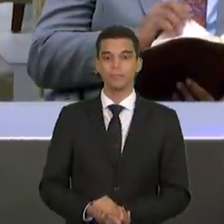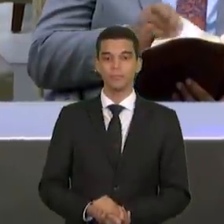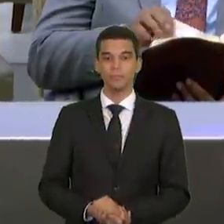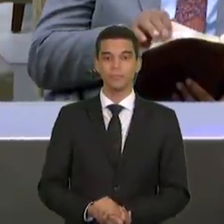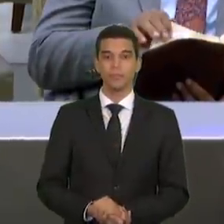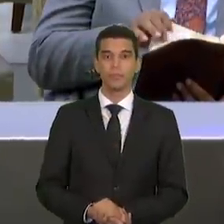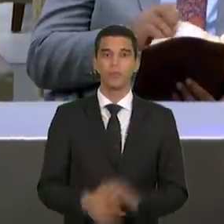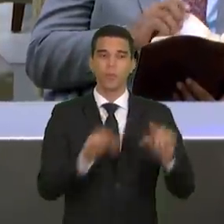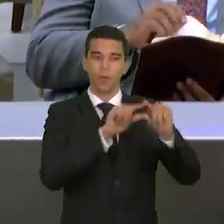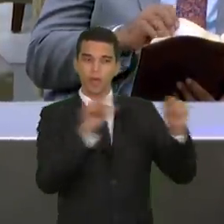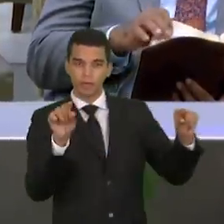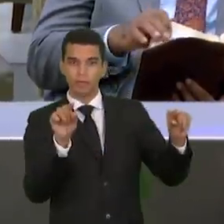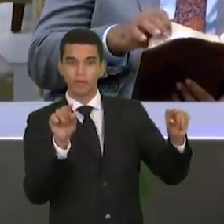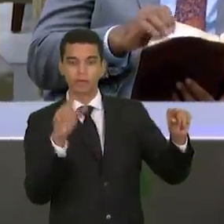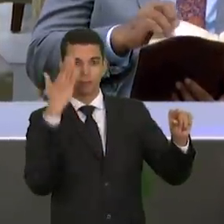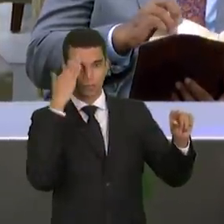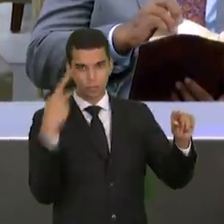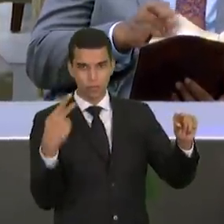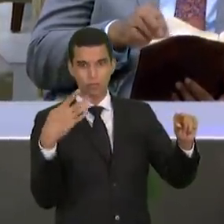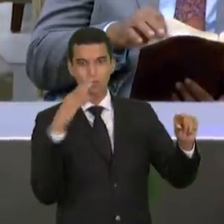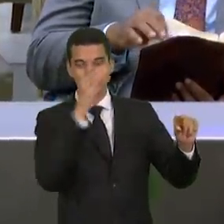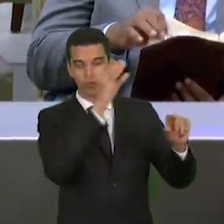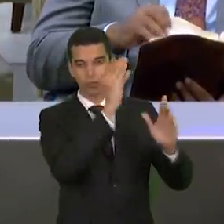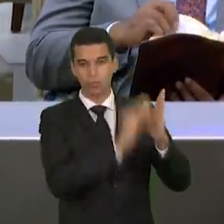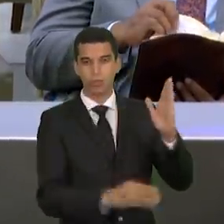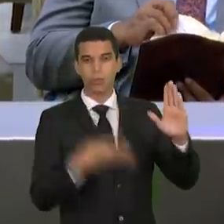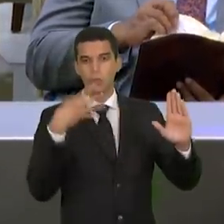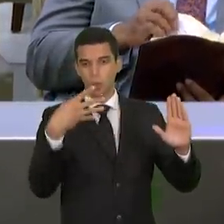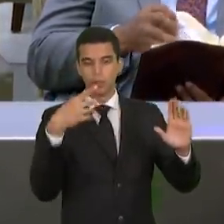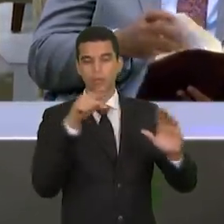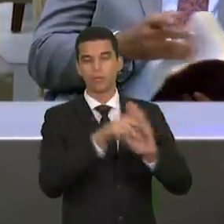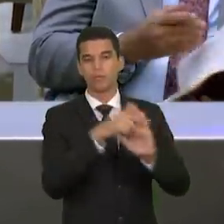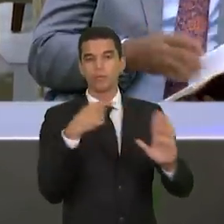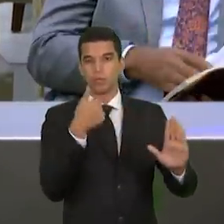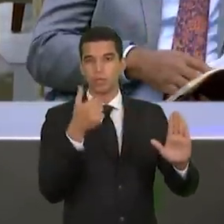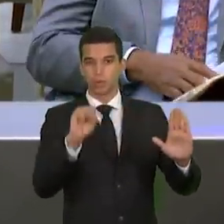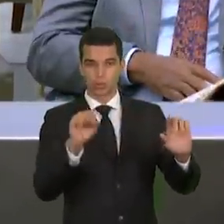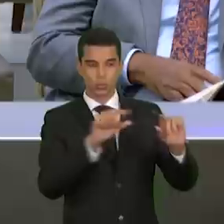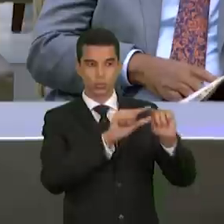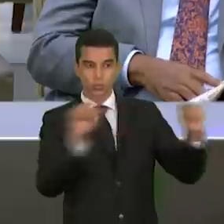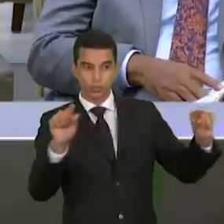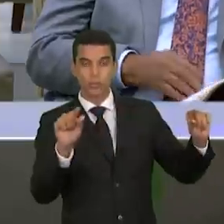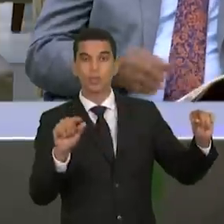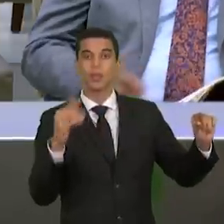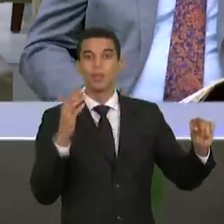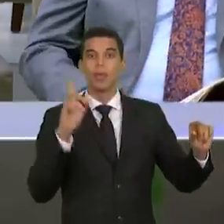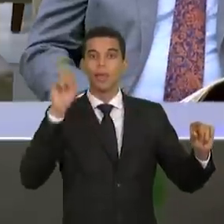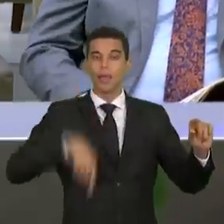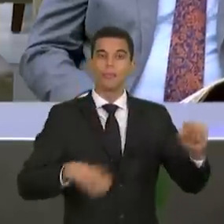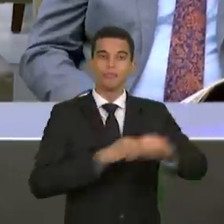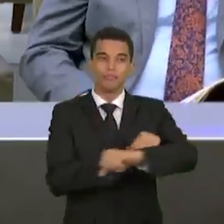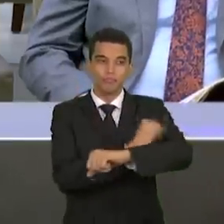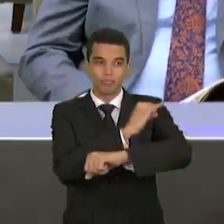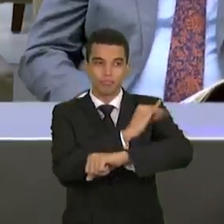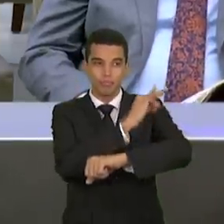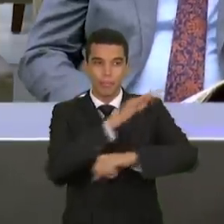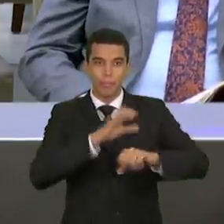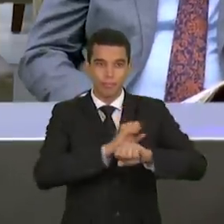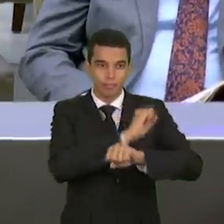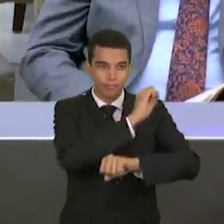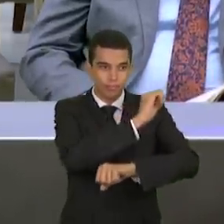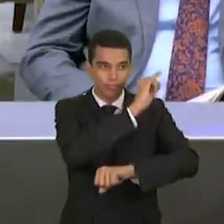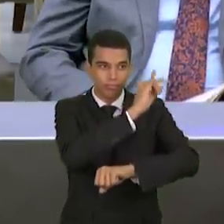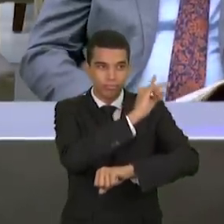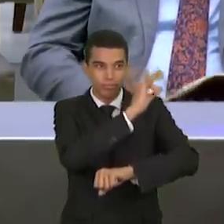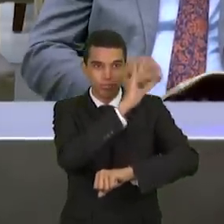frase em Provérbios 4 e 18, ou seja, brilhando mais e mais. Agora veja